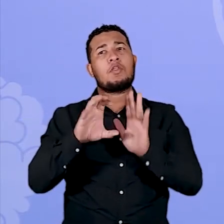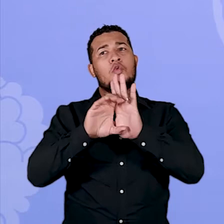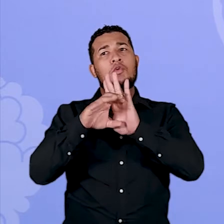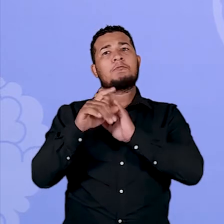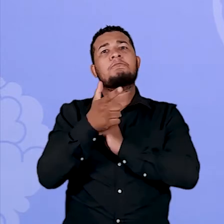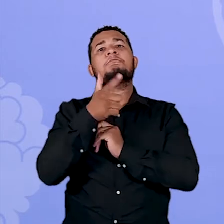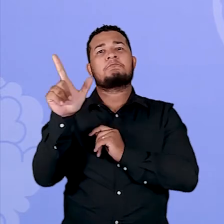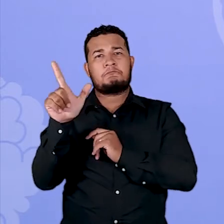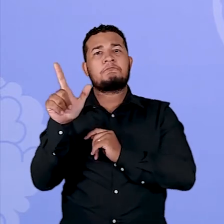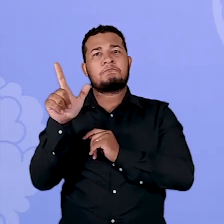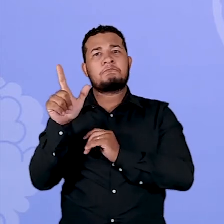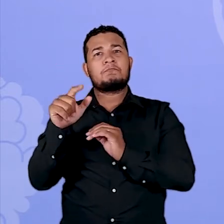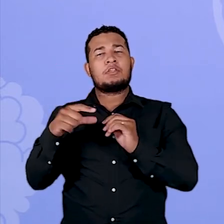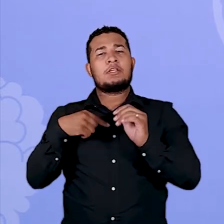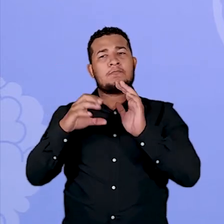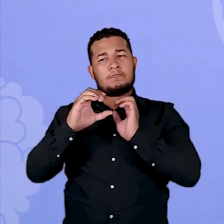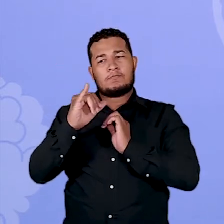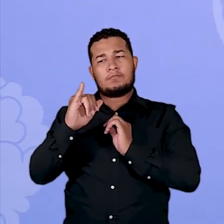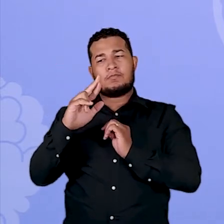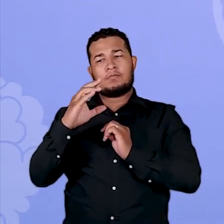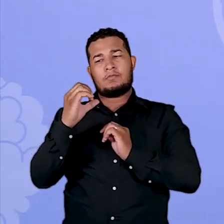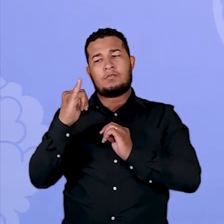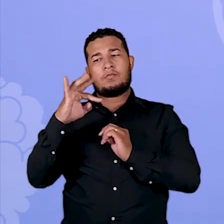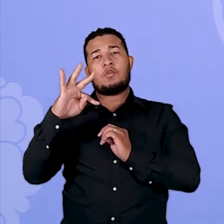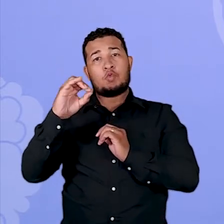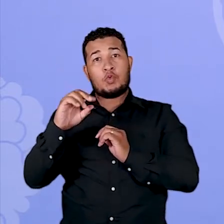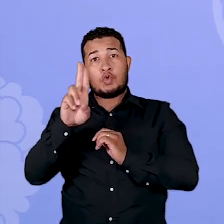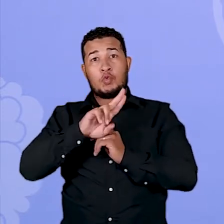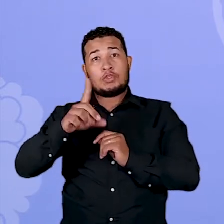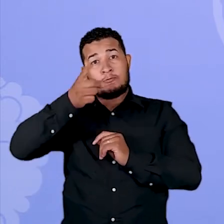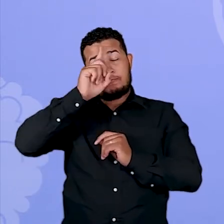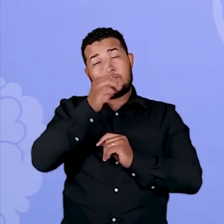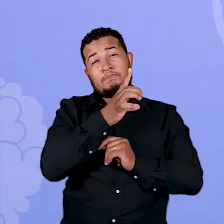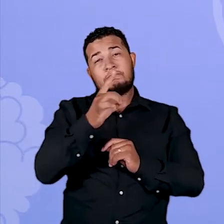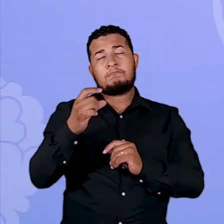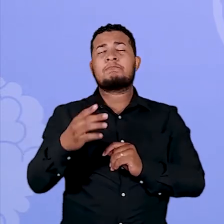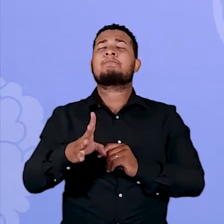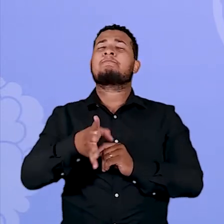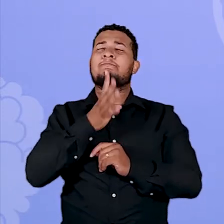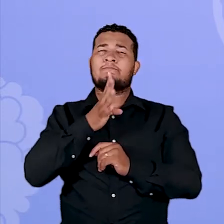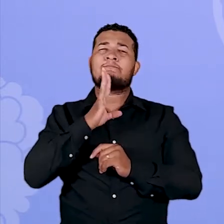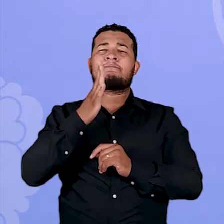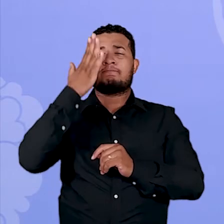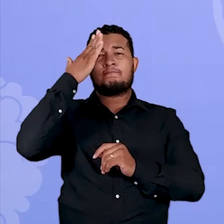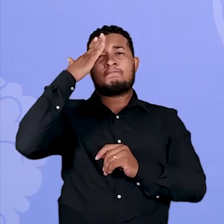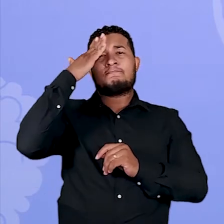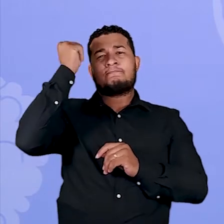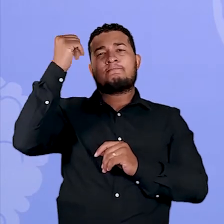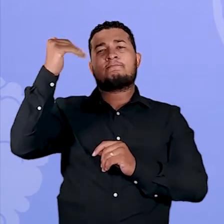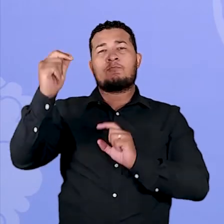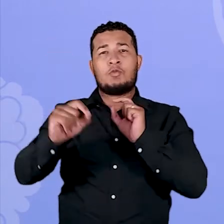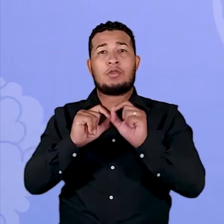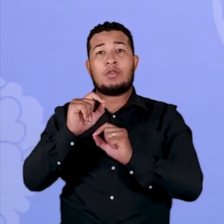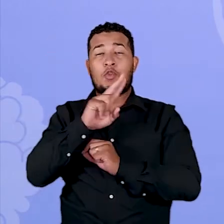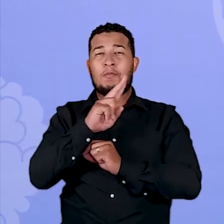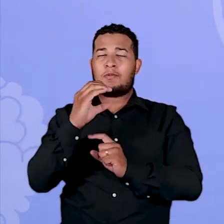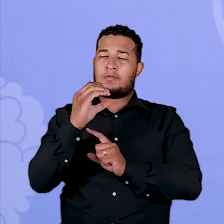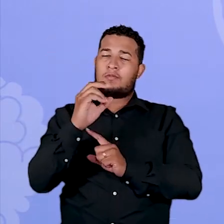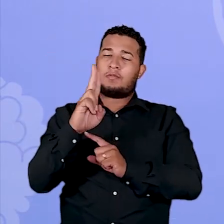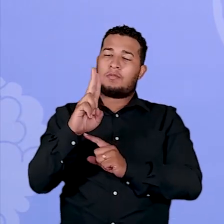existe uma outra ideia de circuito que a gente utiliza no dia a dia, que é muito falada às vezes na televisão, que é a ideia